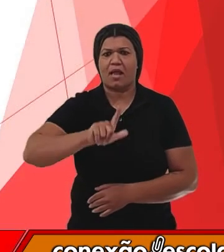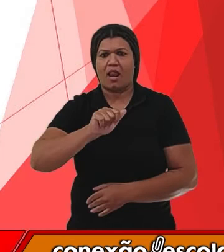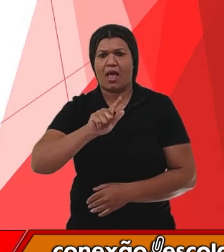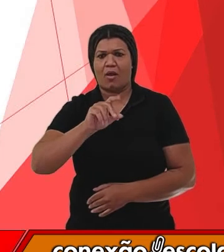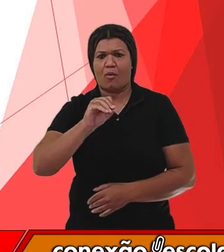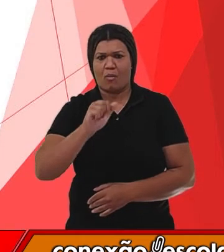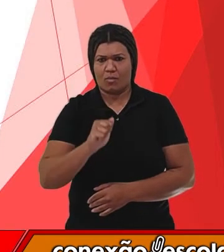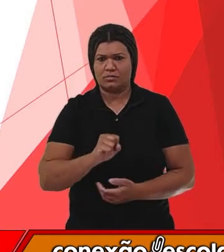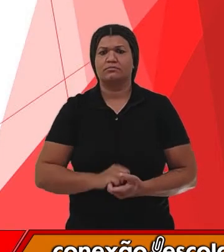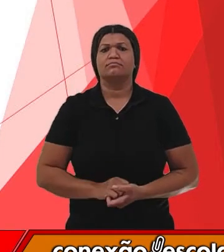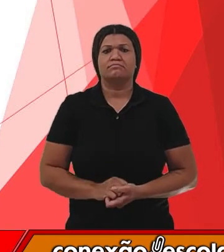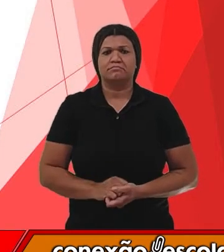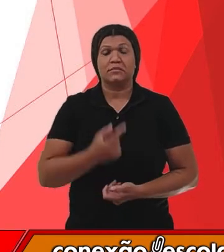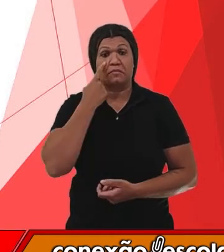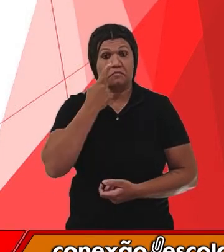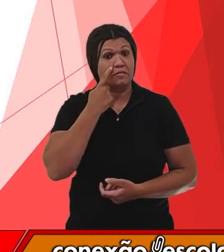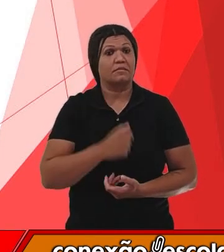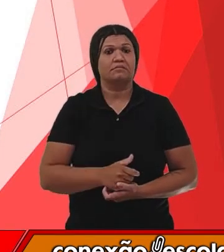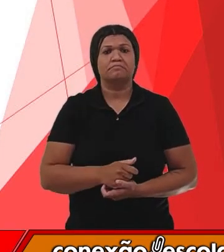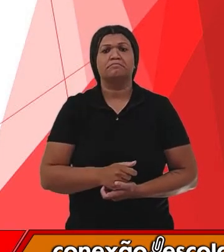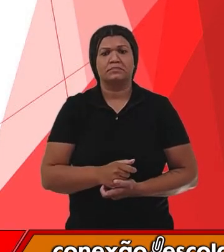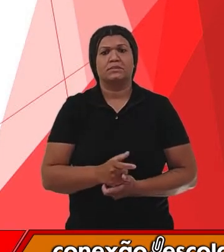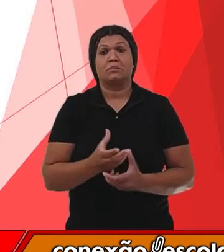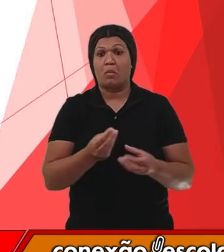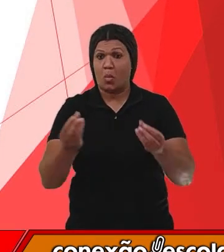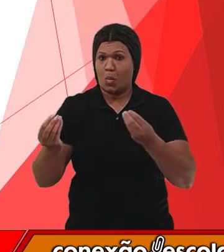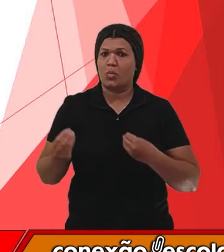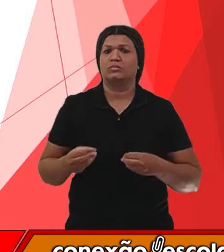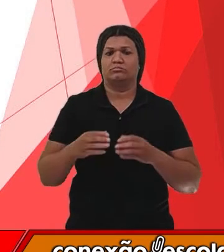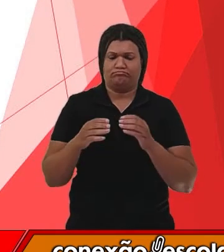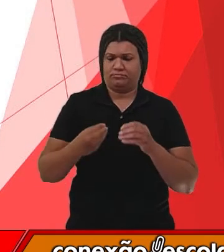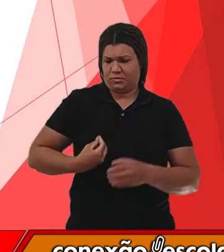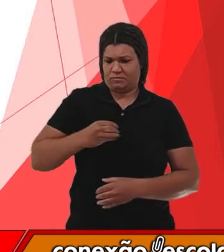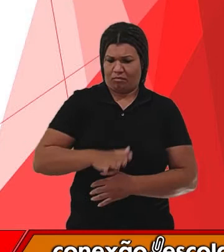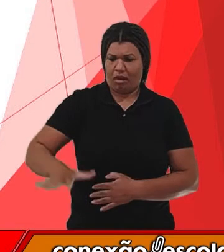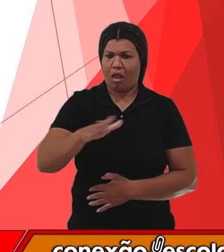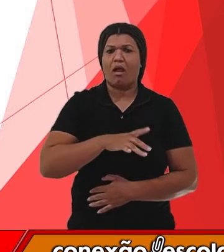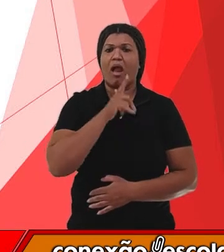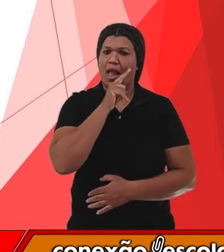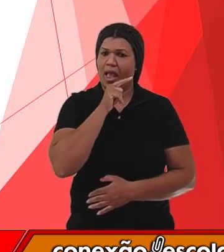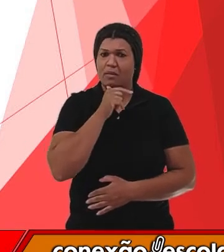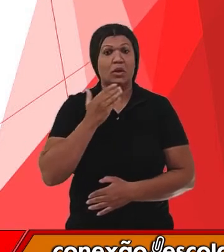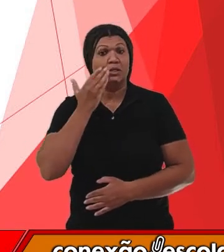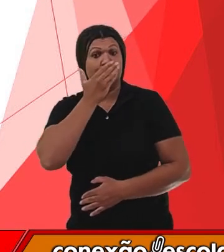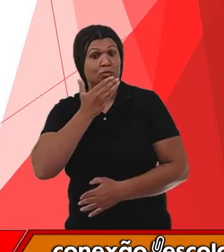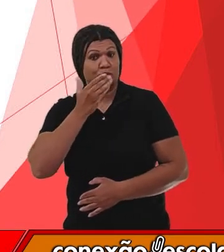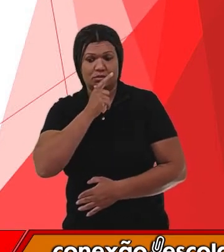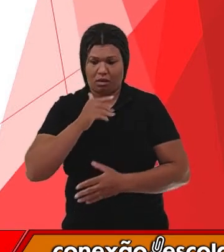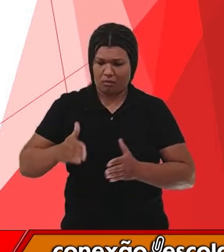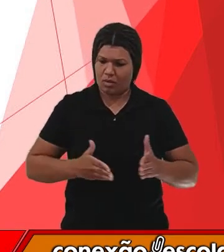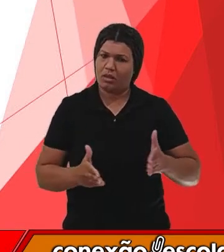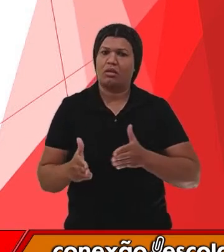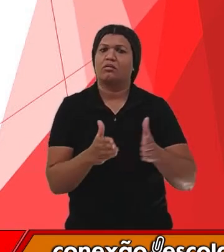observar? Muitos invertebrados são aquáticos. Alguns vivem na água doce de